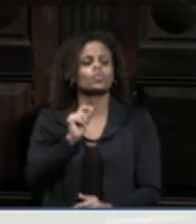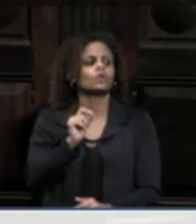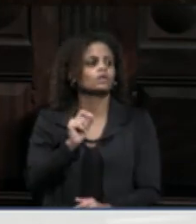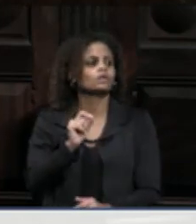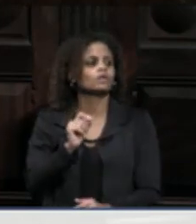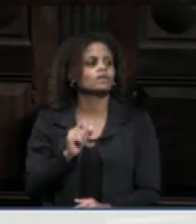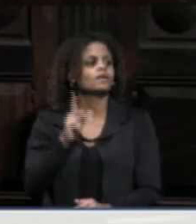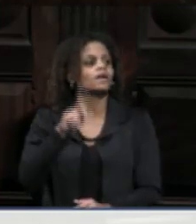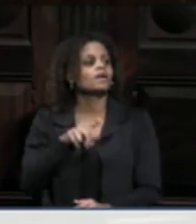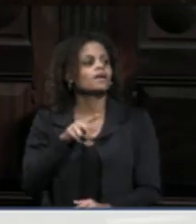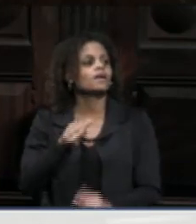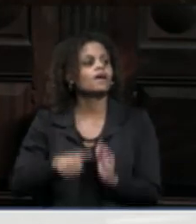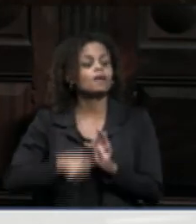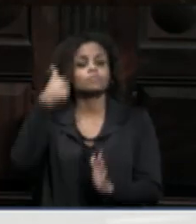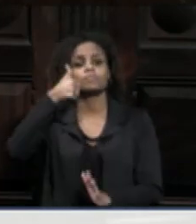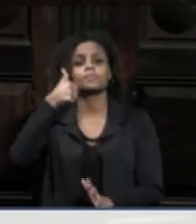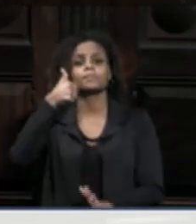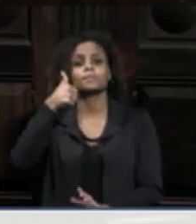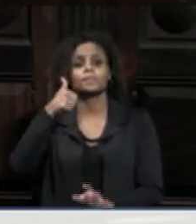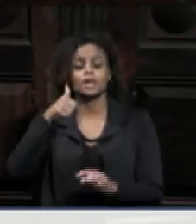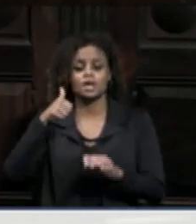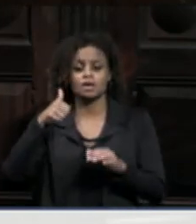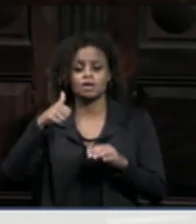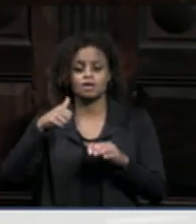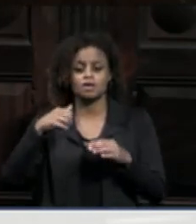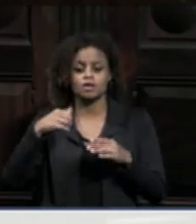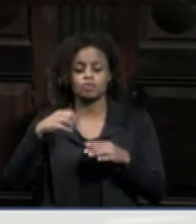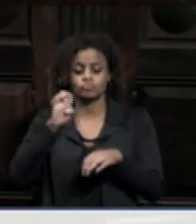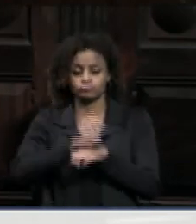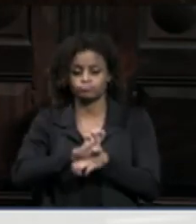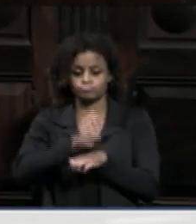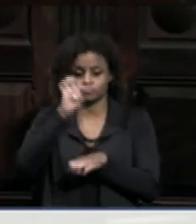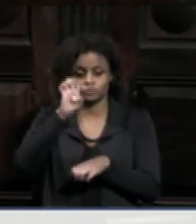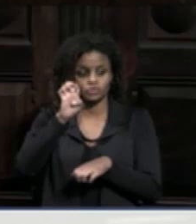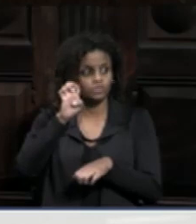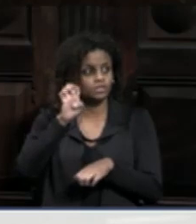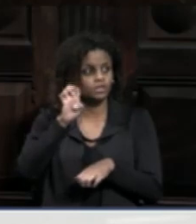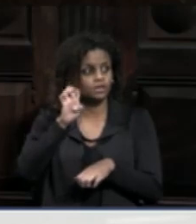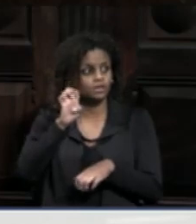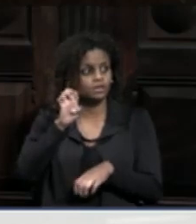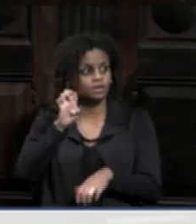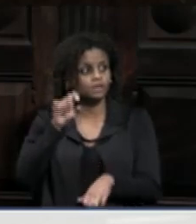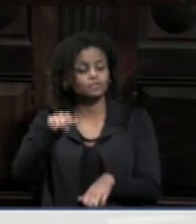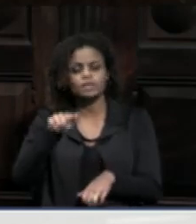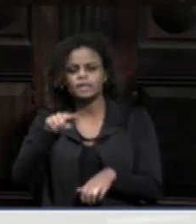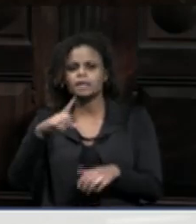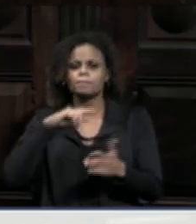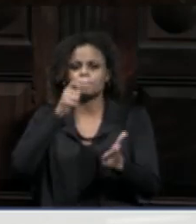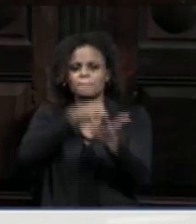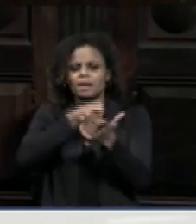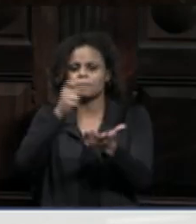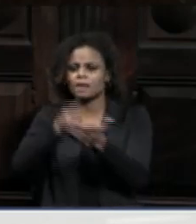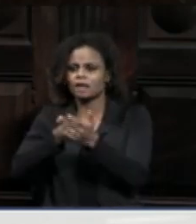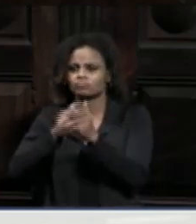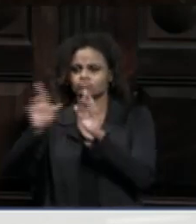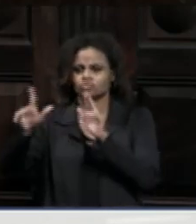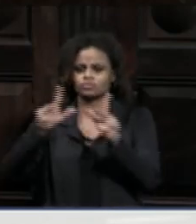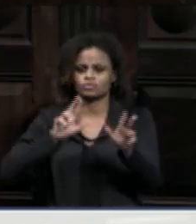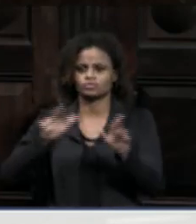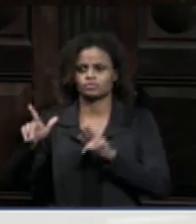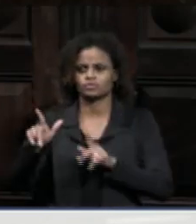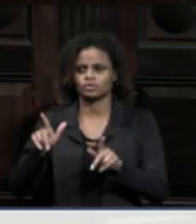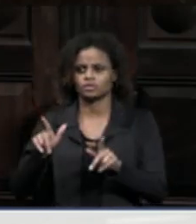primeira unidade federativa que ia praticar alíquotas diferentes